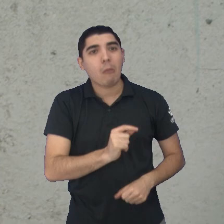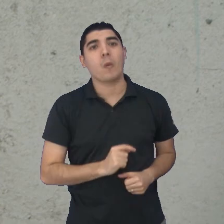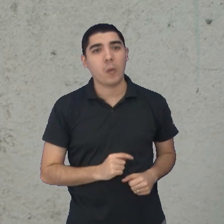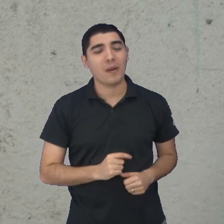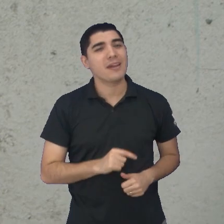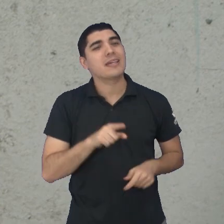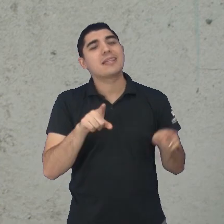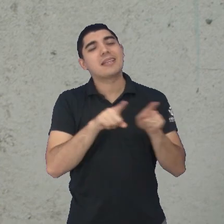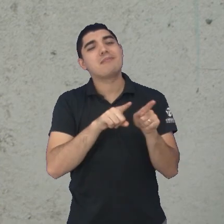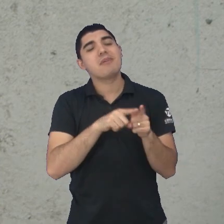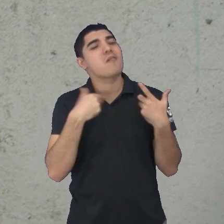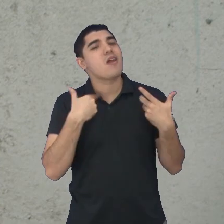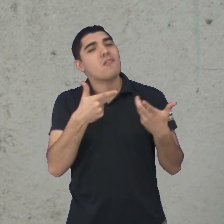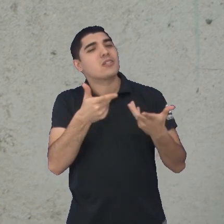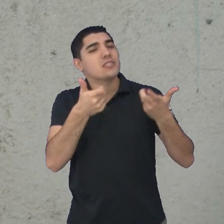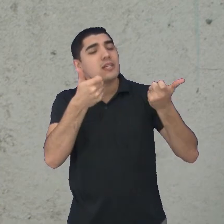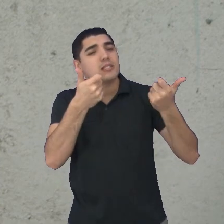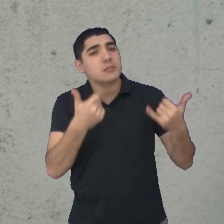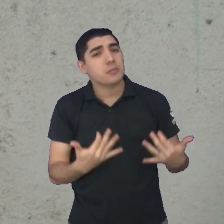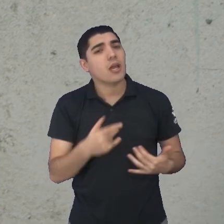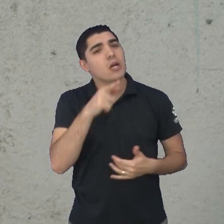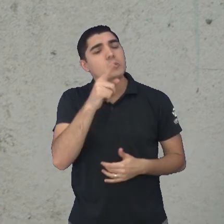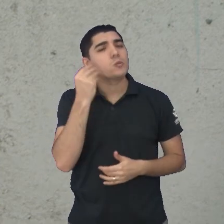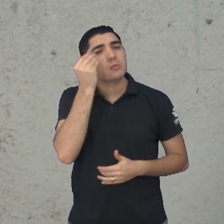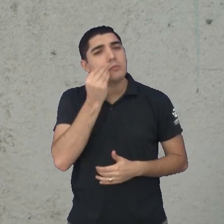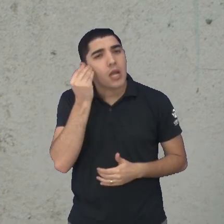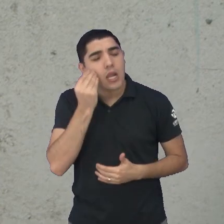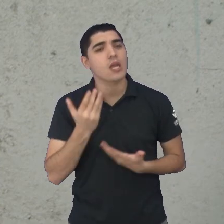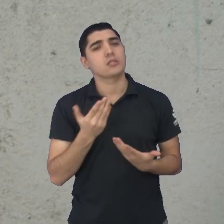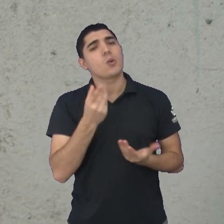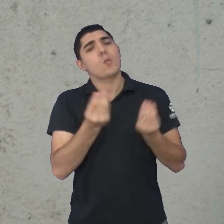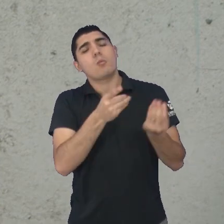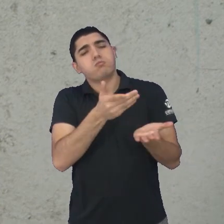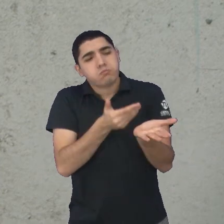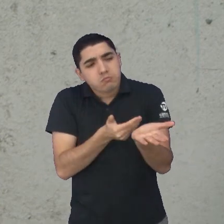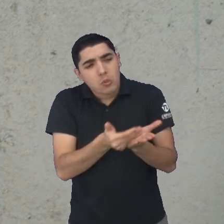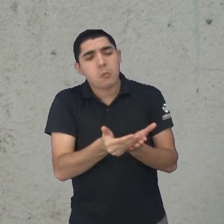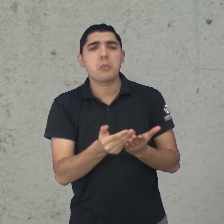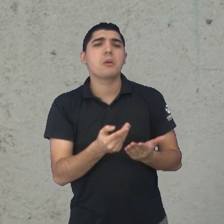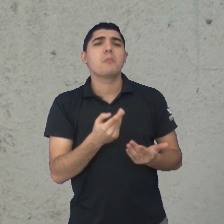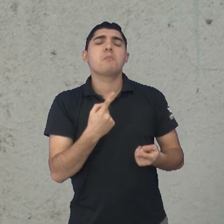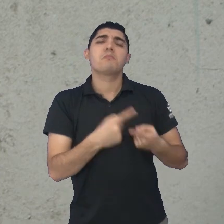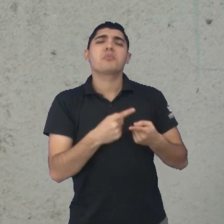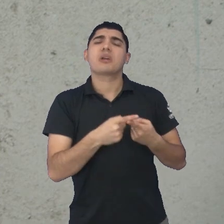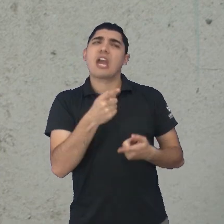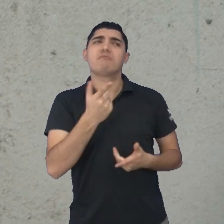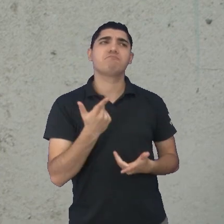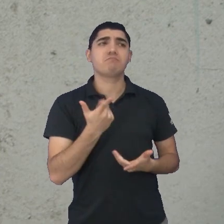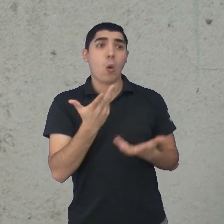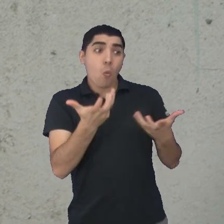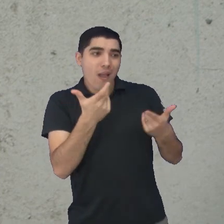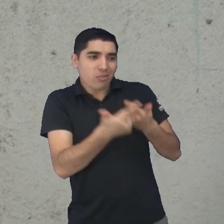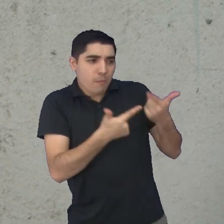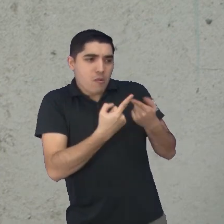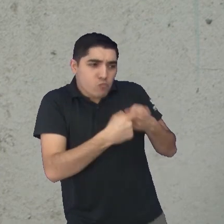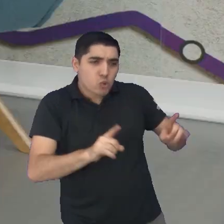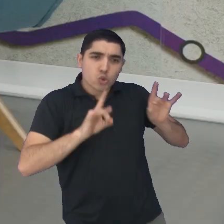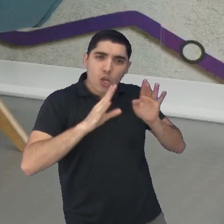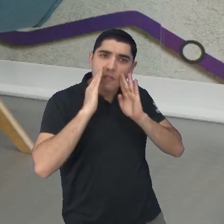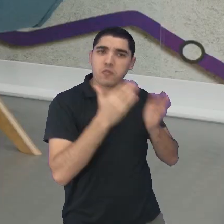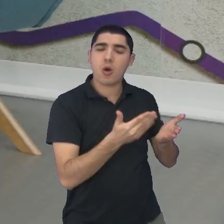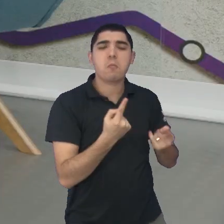E queria que você contasse um pouquinho dessa sua experiência, né? Como é que você começou? Por que você decidiu seguir nessa profissão?